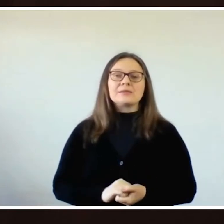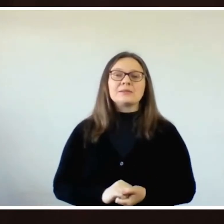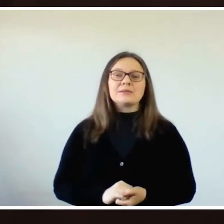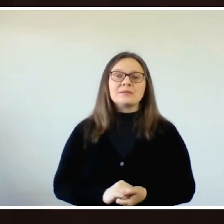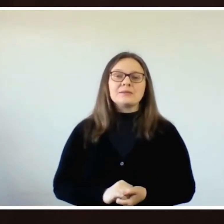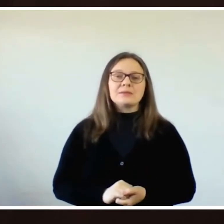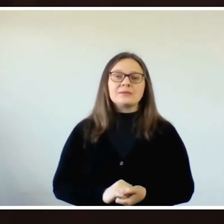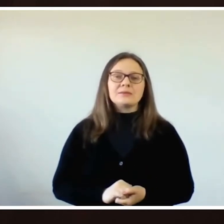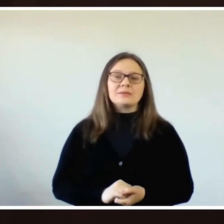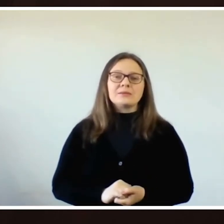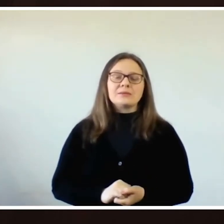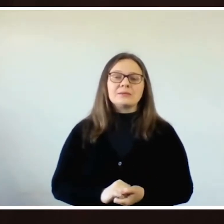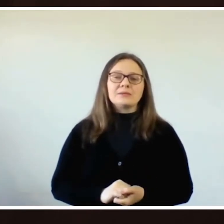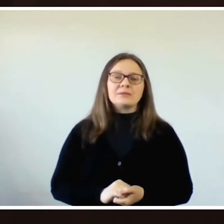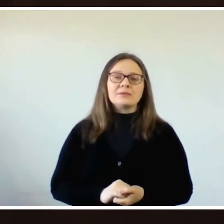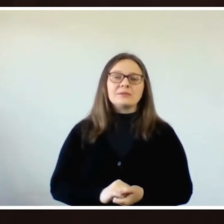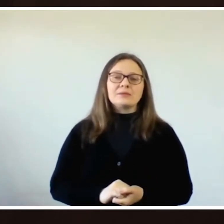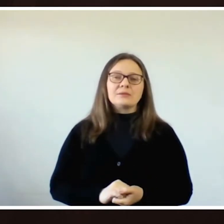perdão,